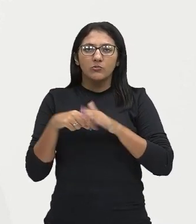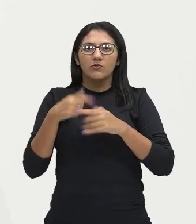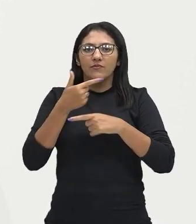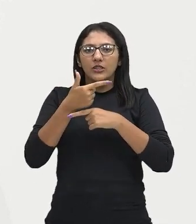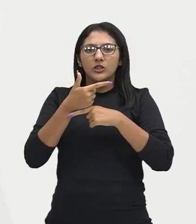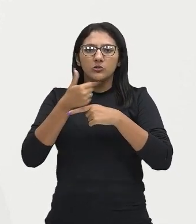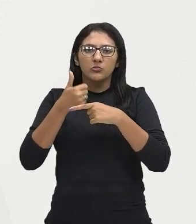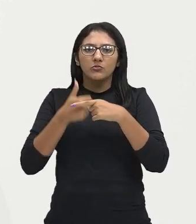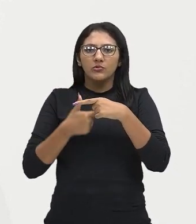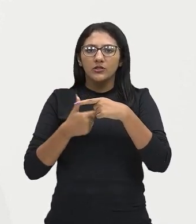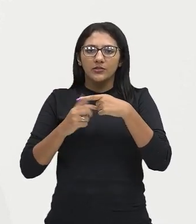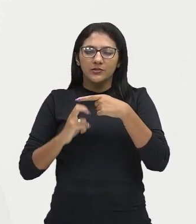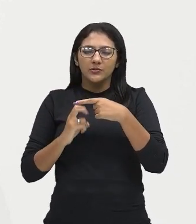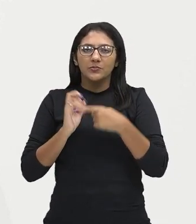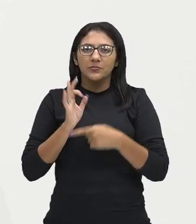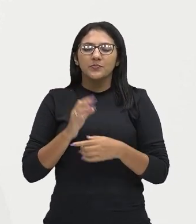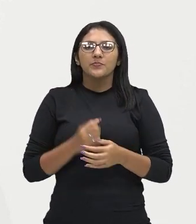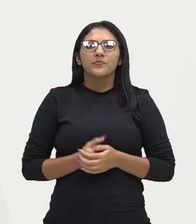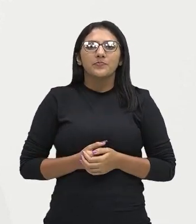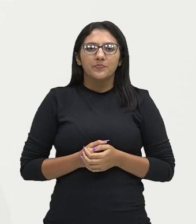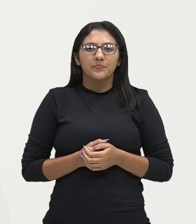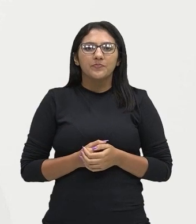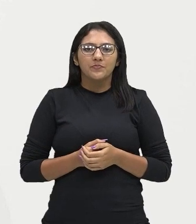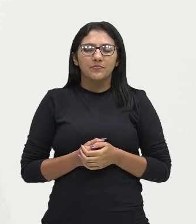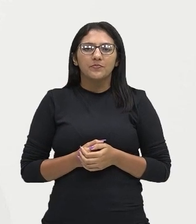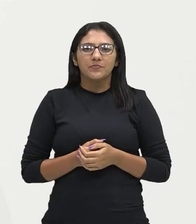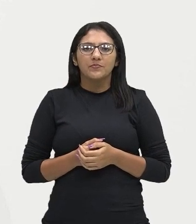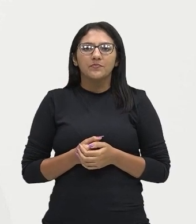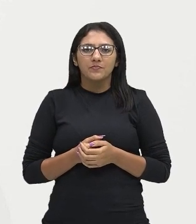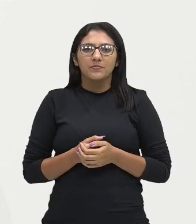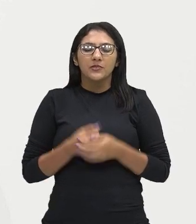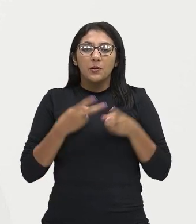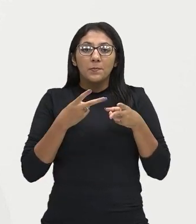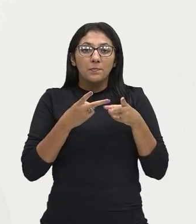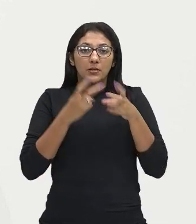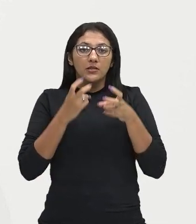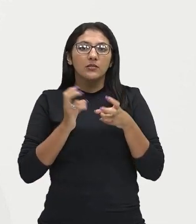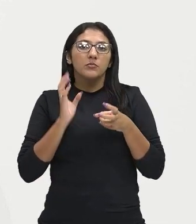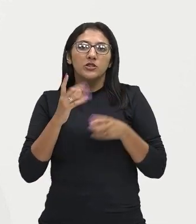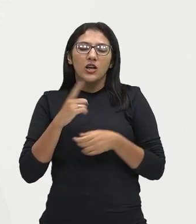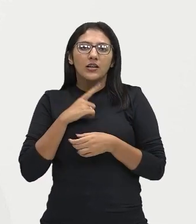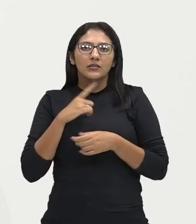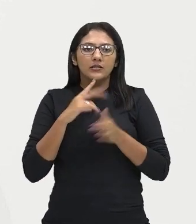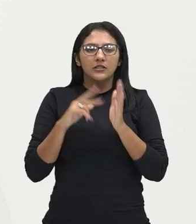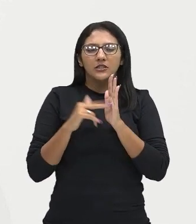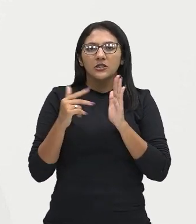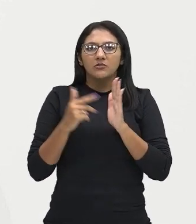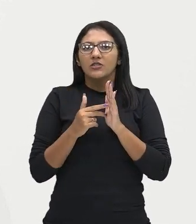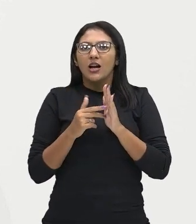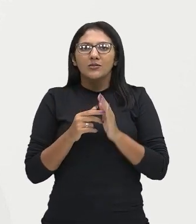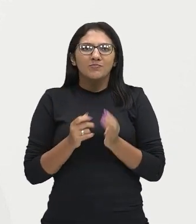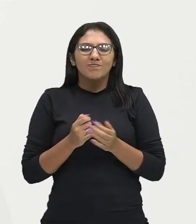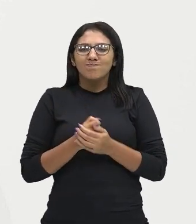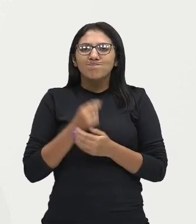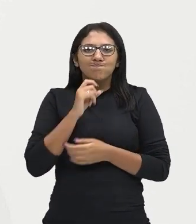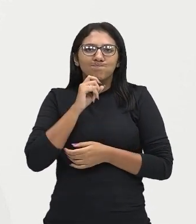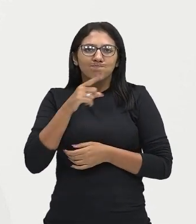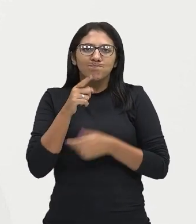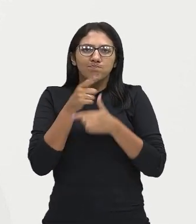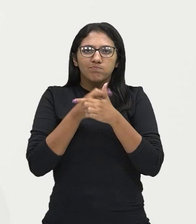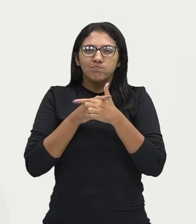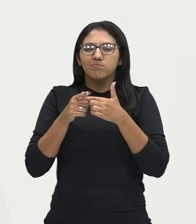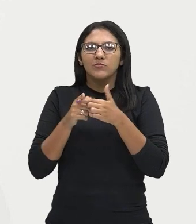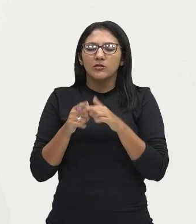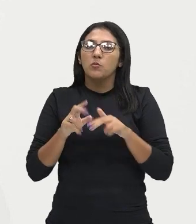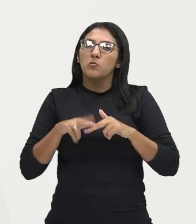aqui. Beleza? Então ficou com menos 21 sobre 25. Perceba que já é uma fração irredutível, pessoal. Não dá para a gente simplificar. Por isso nós